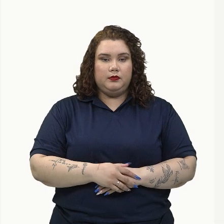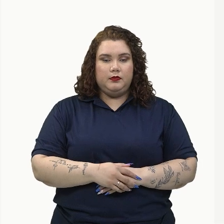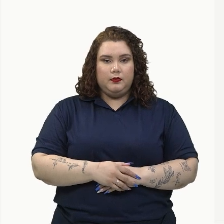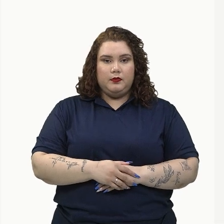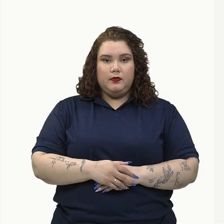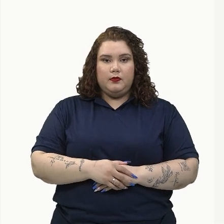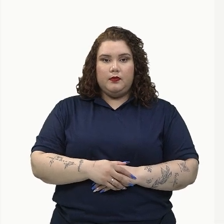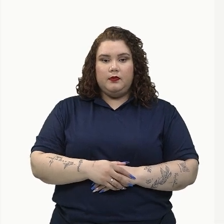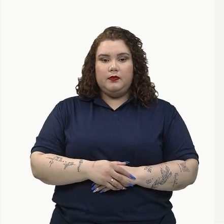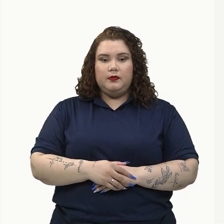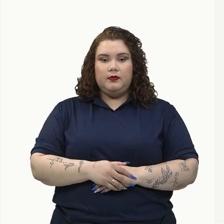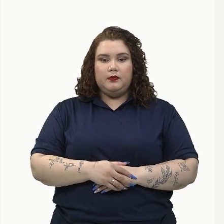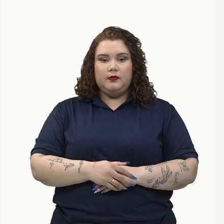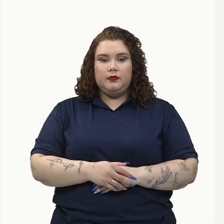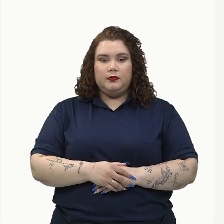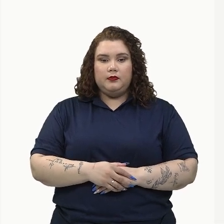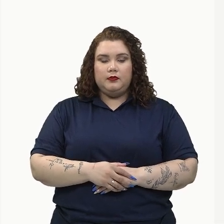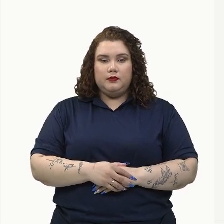mais